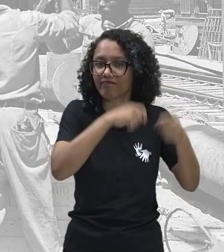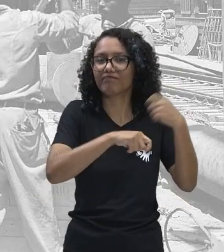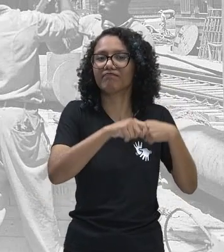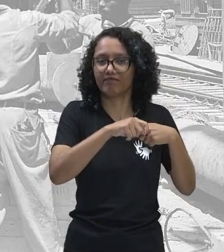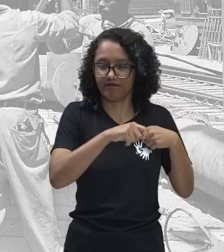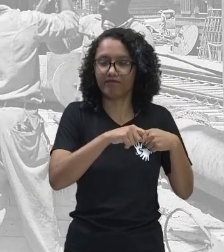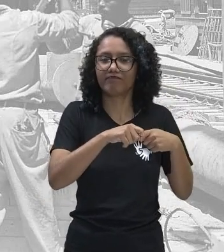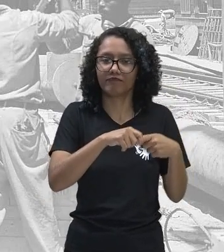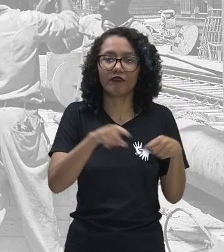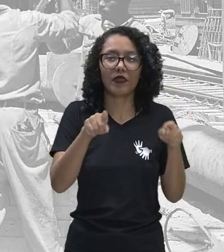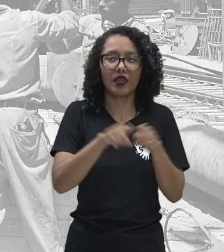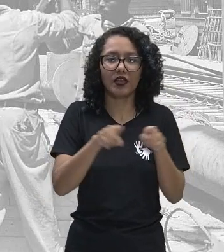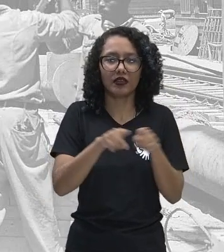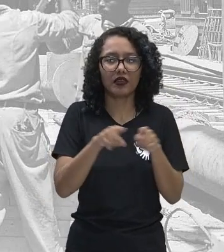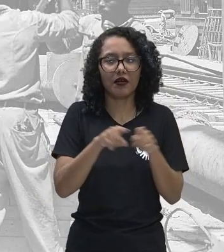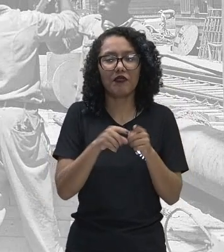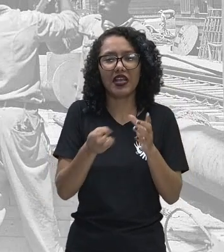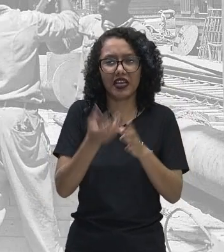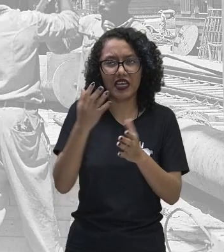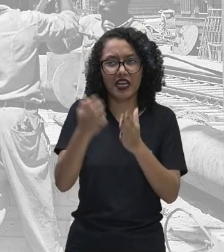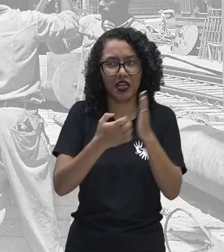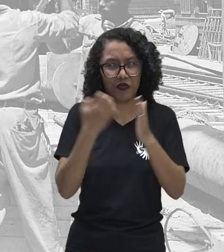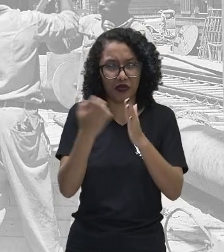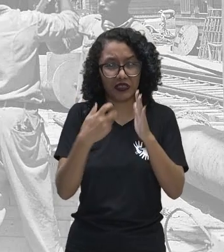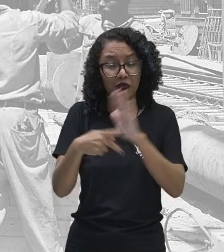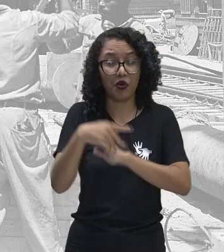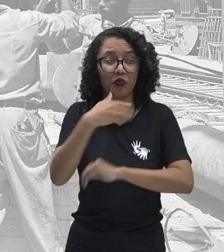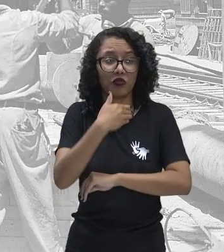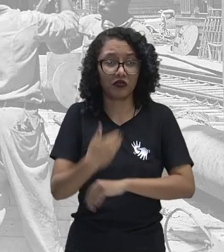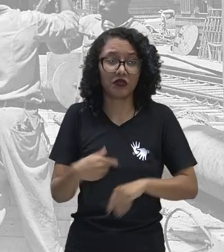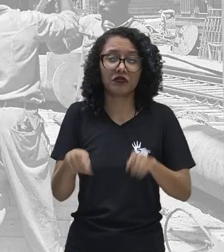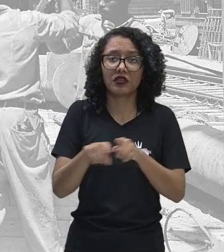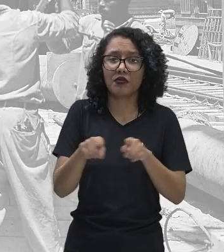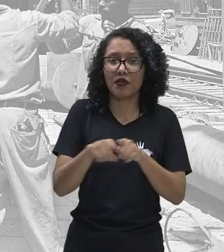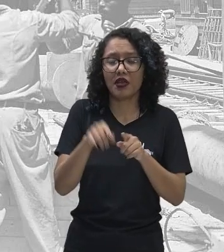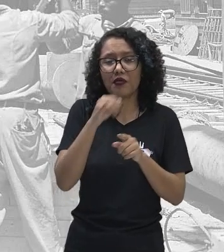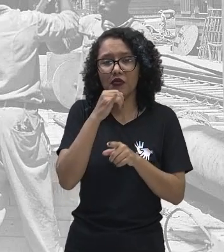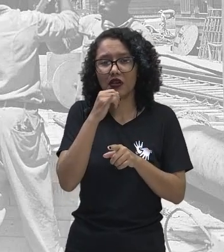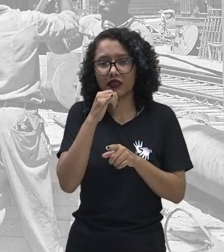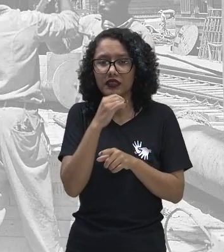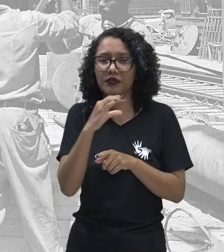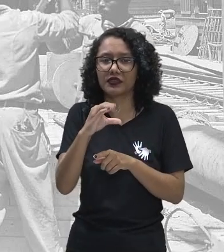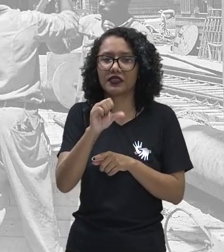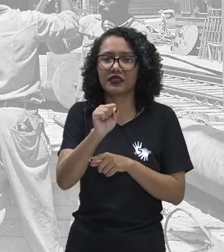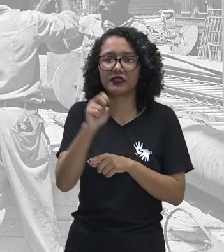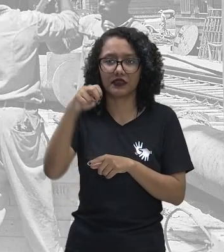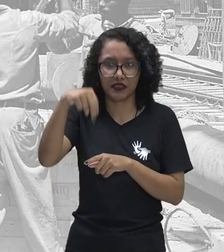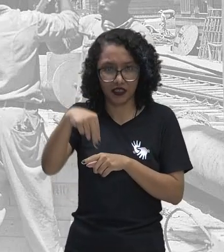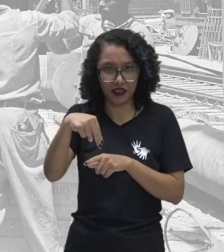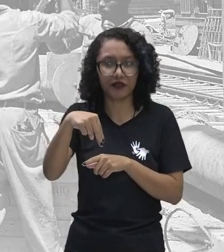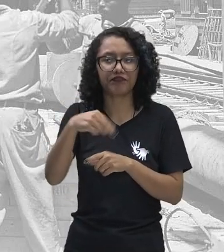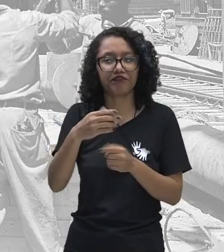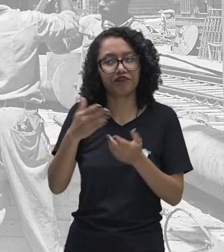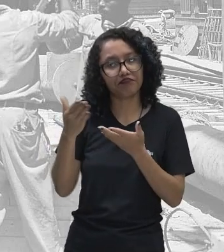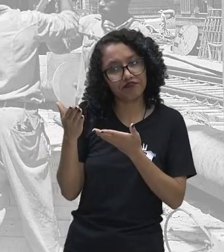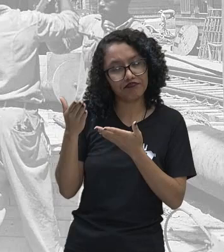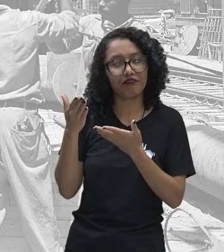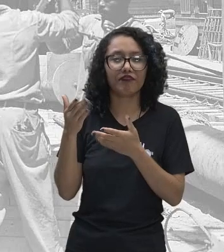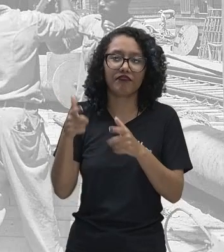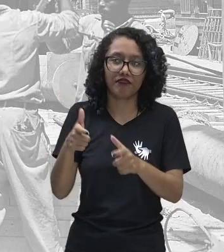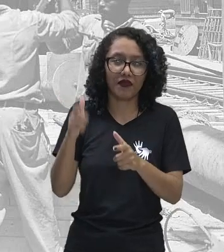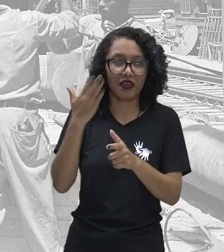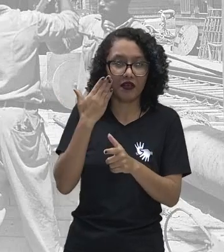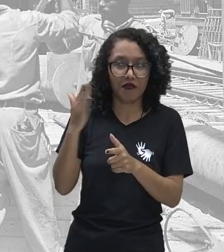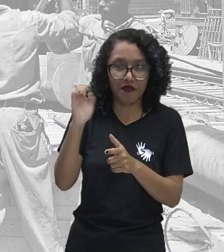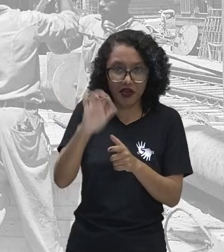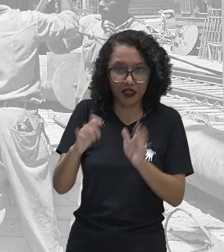criação de companhias, de empresas estatais, como a Companhia Siderúrgica Nacional, que é este cenário em que nós estamos inseridos,